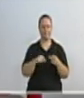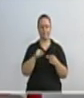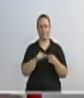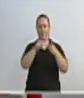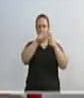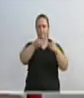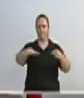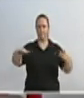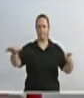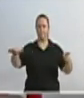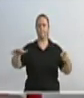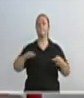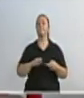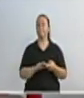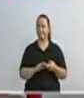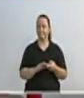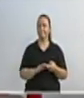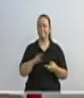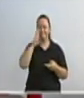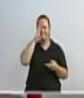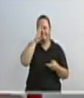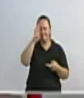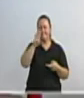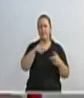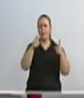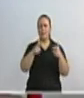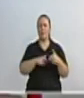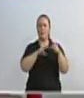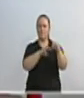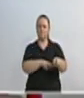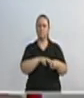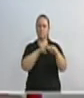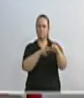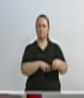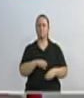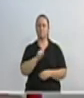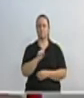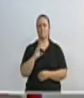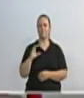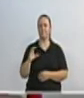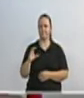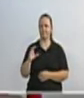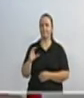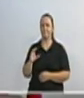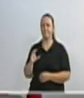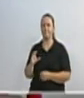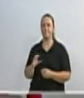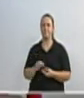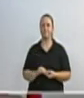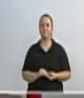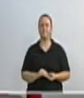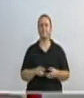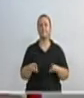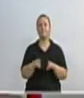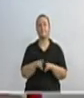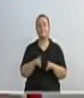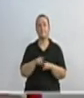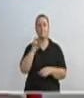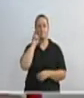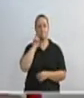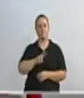serviços, principalmente para o interior do estado de Santa Catarina, né? E rever